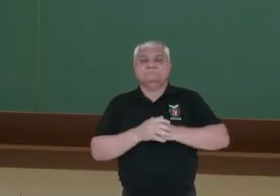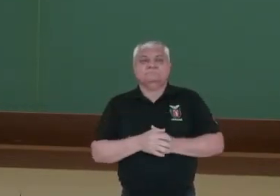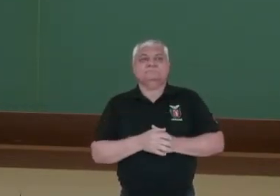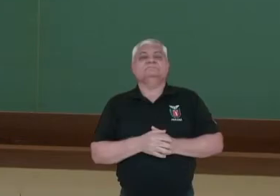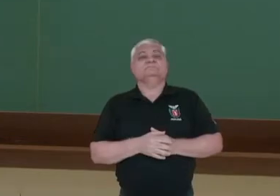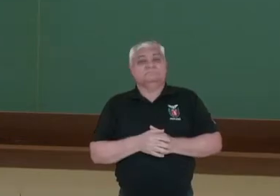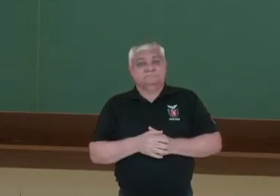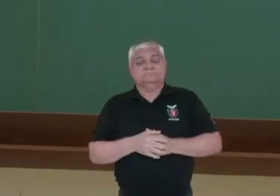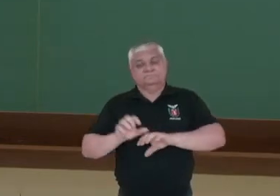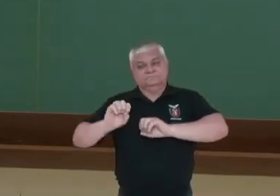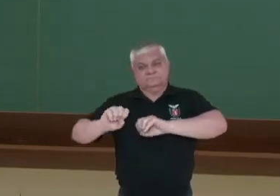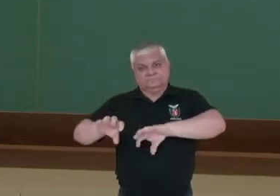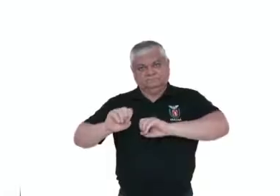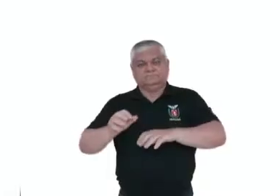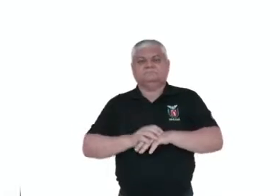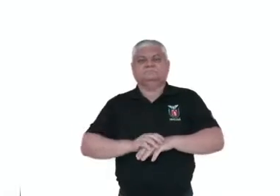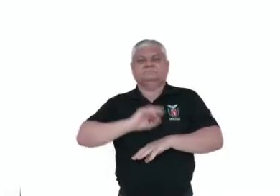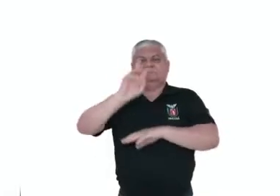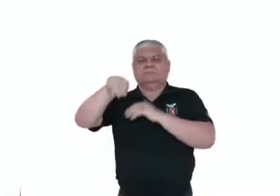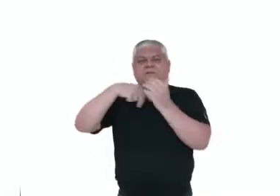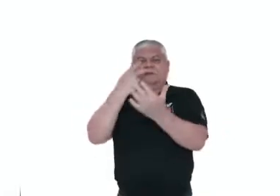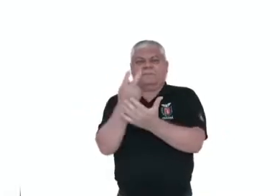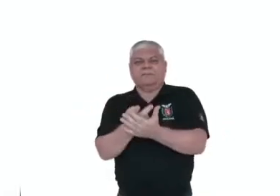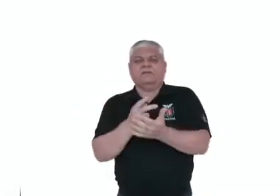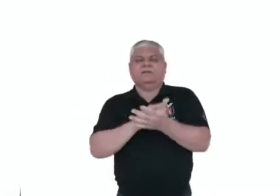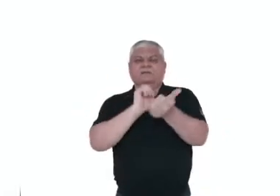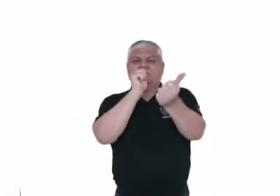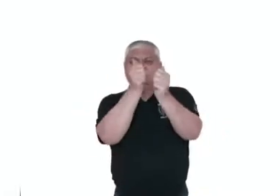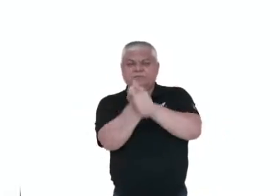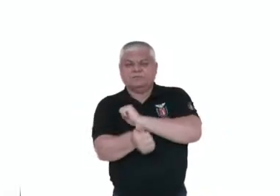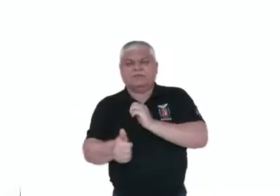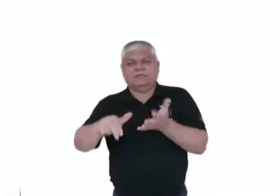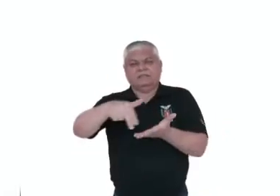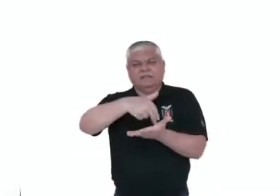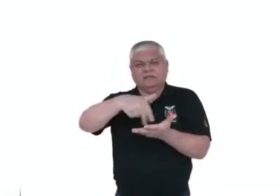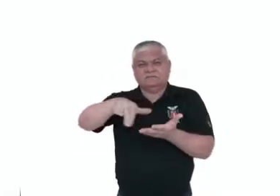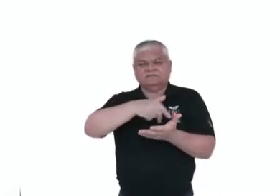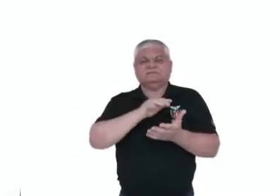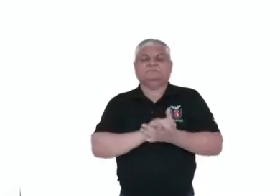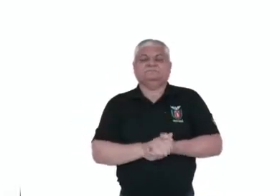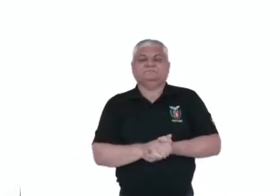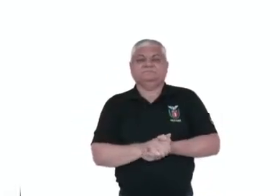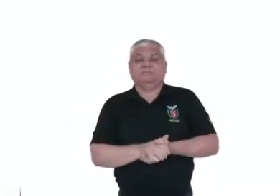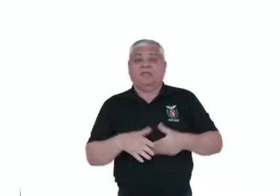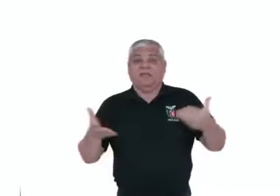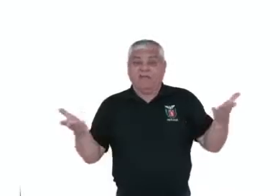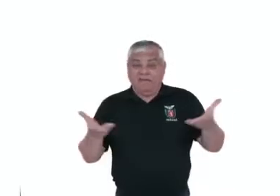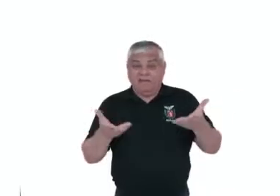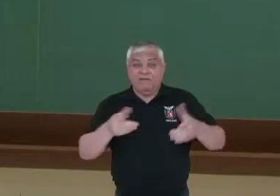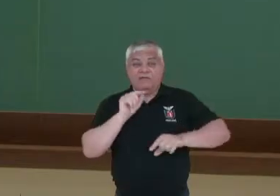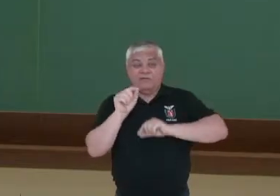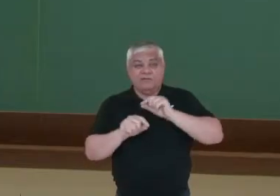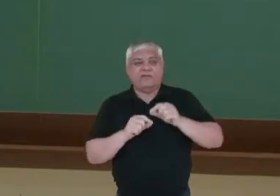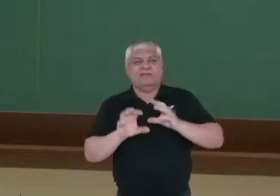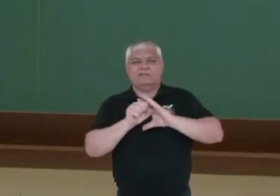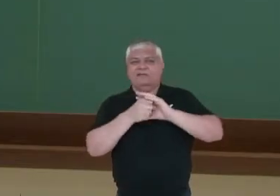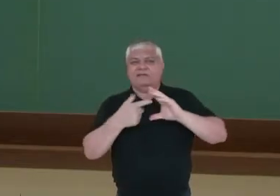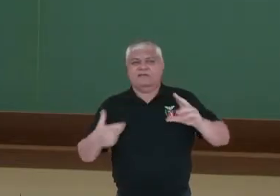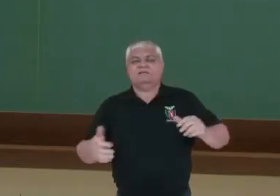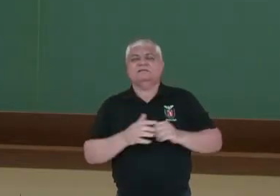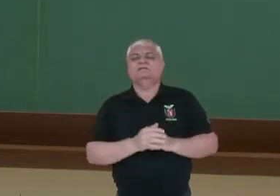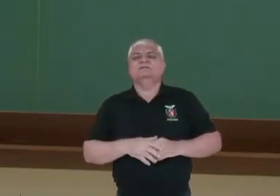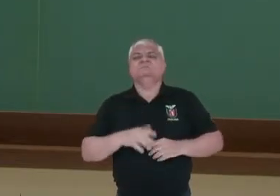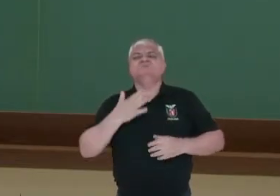educação movimentos acrobáticos Livres atletismo e danças modernas e na Idade quando depois variável até algumas características